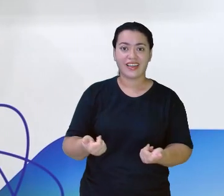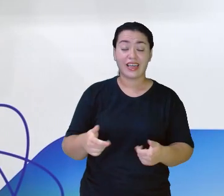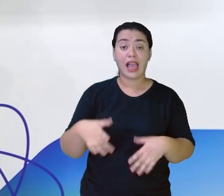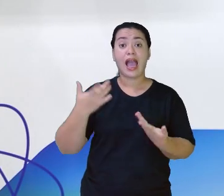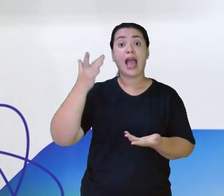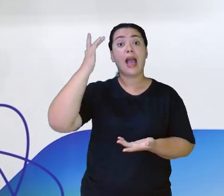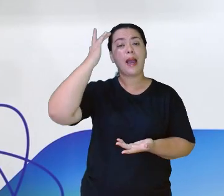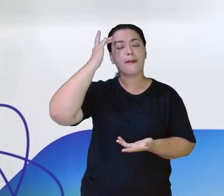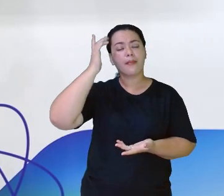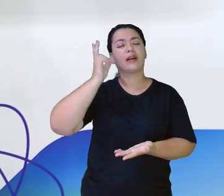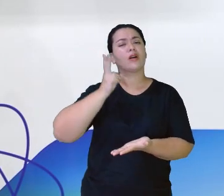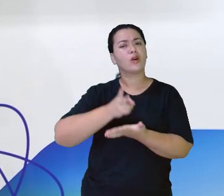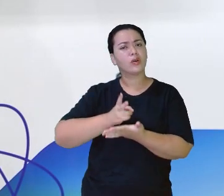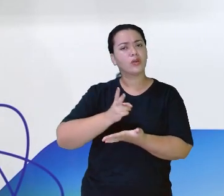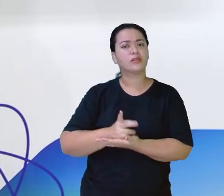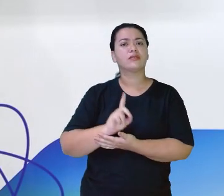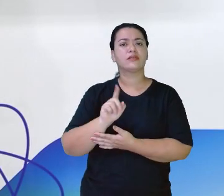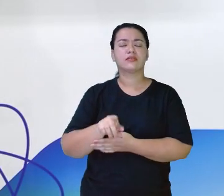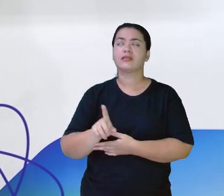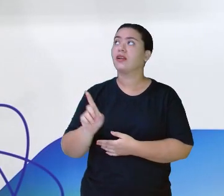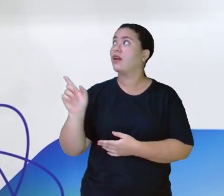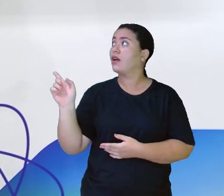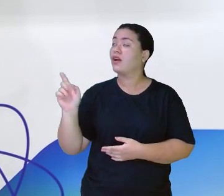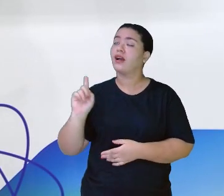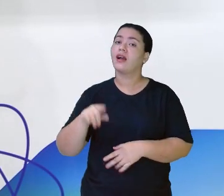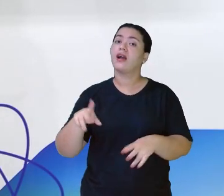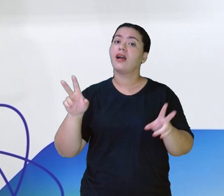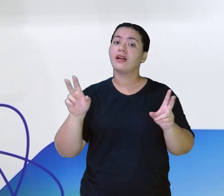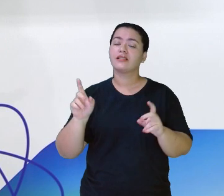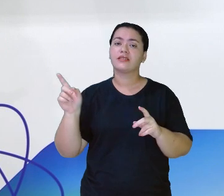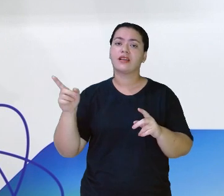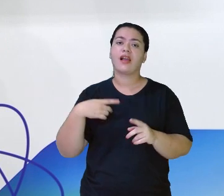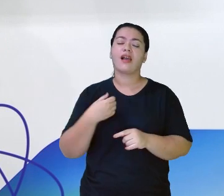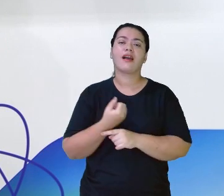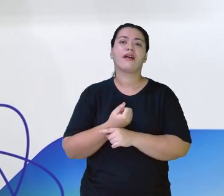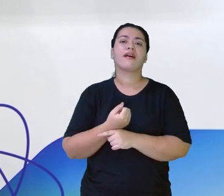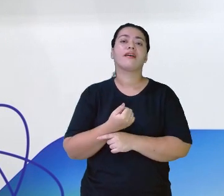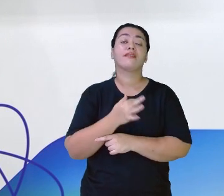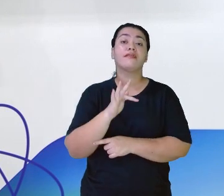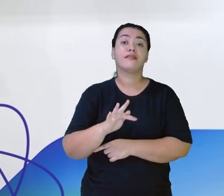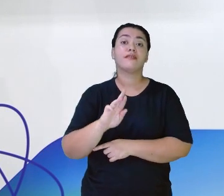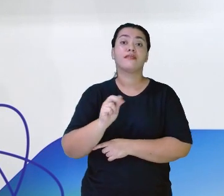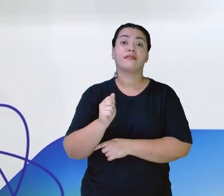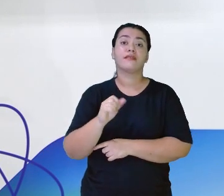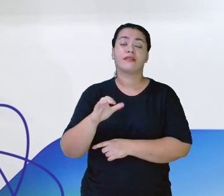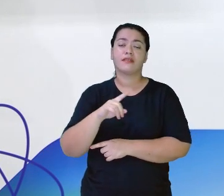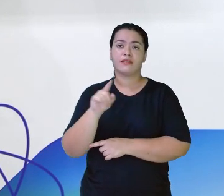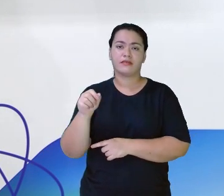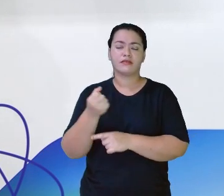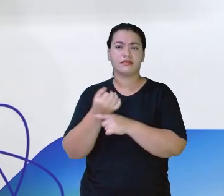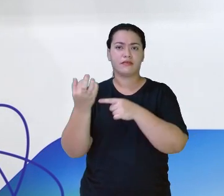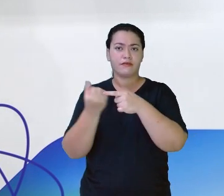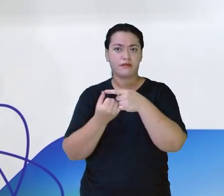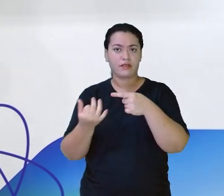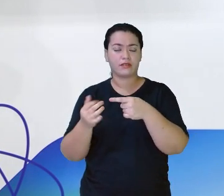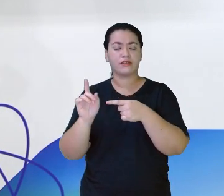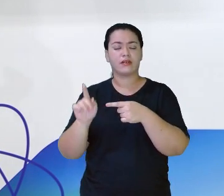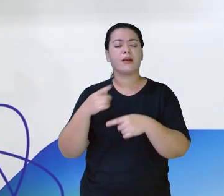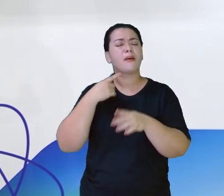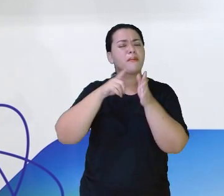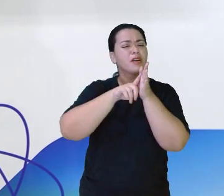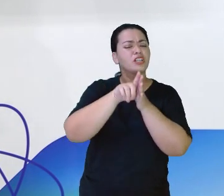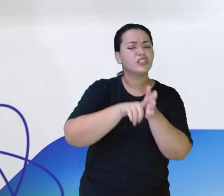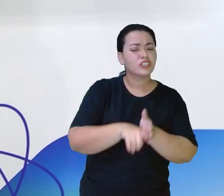amanhã nós vamos continuar ainda com esse assunto aí de fração. Então, dá uma pesquisada, né? Começa aí